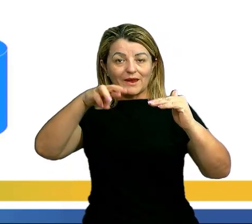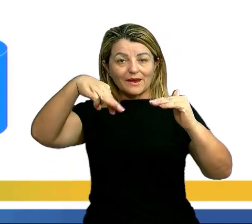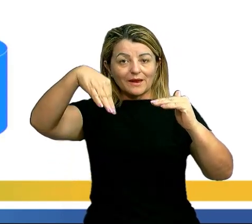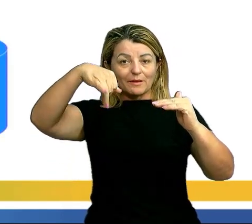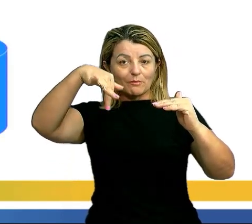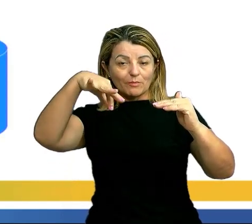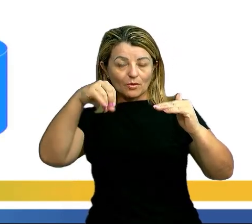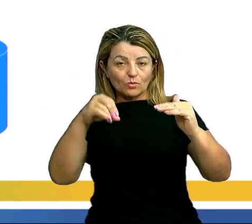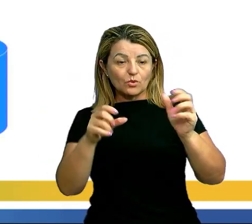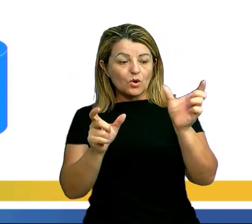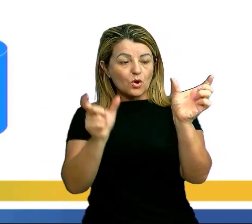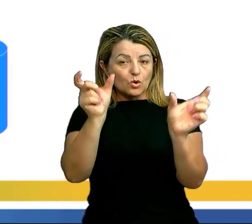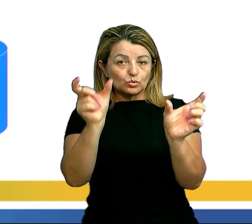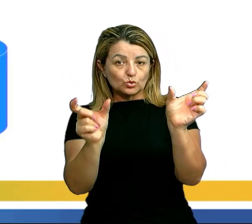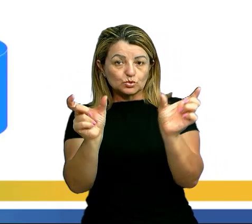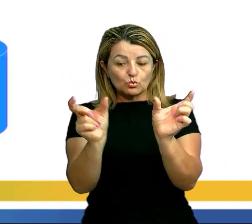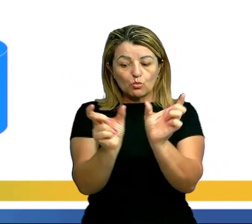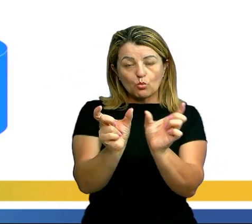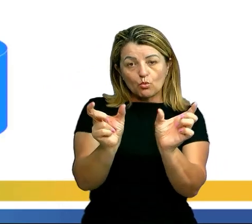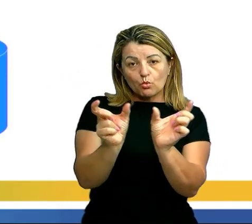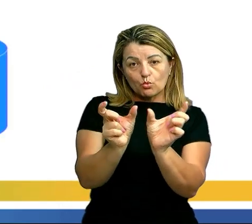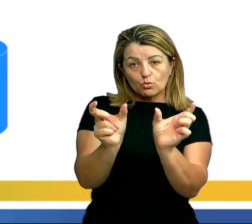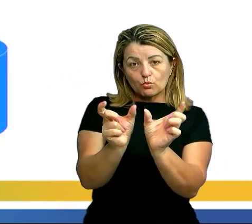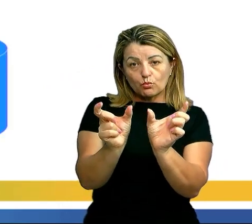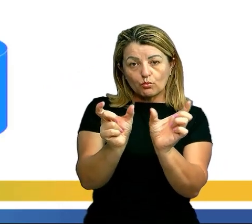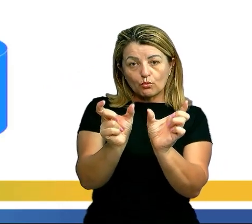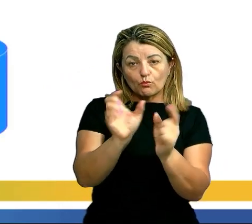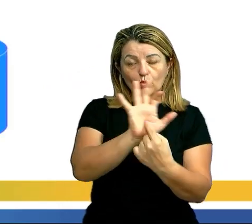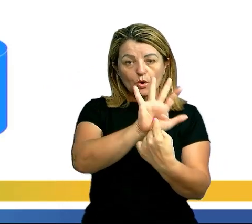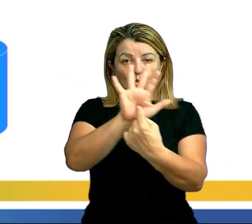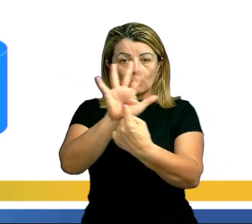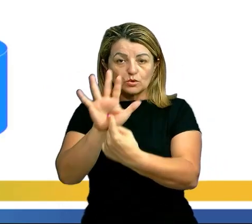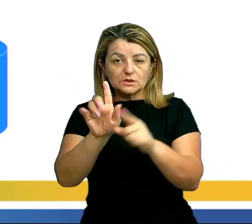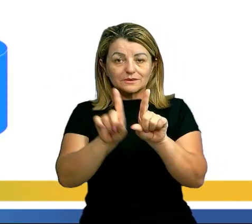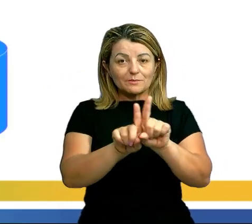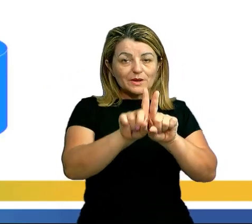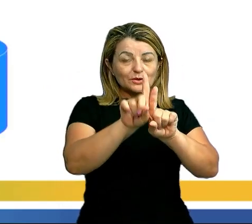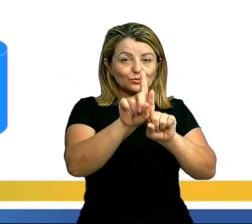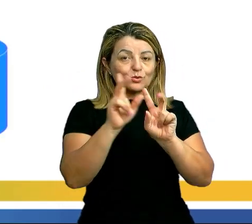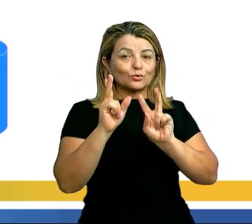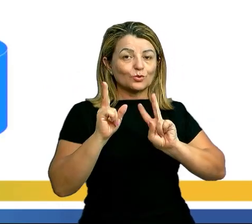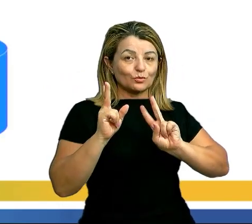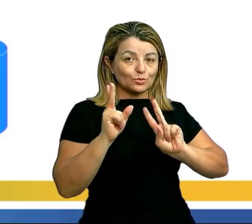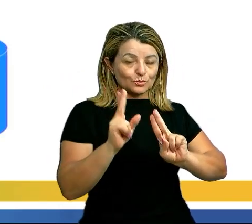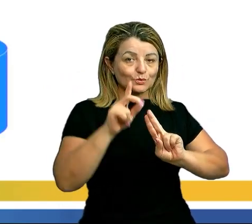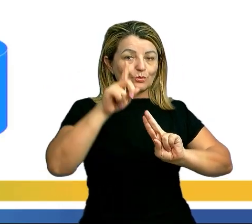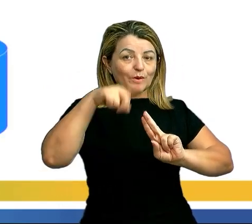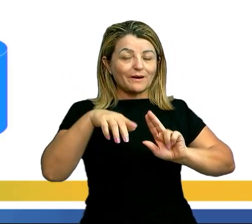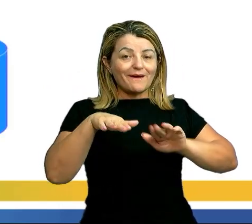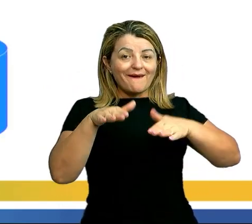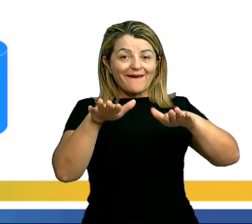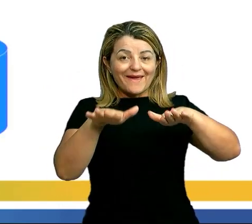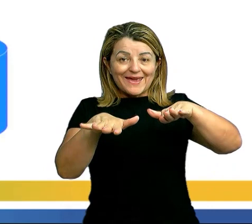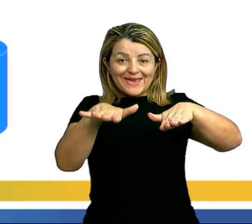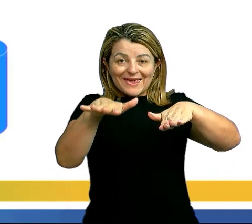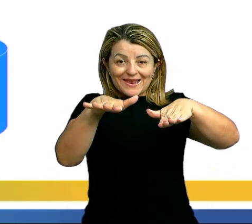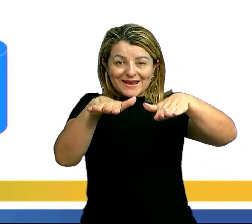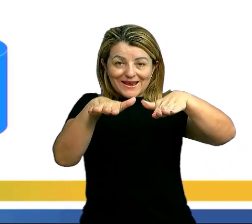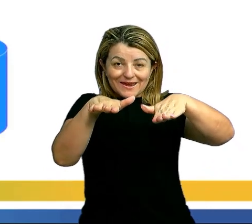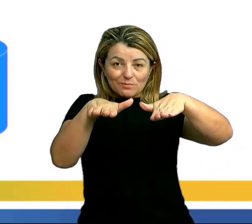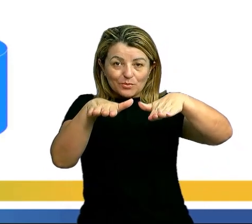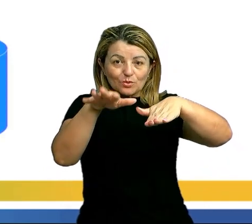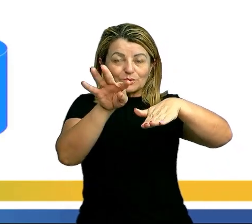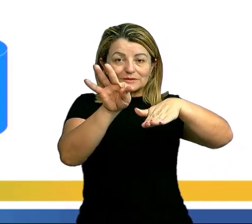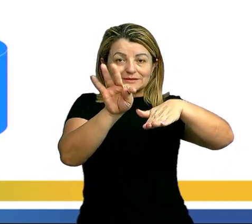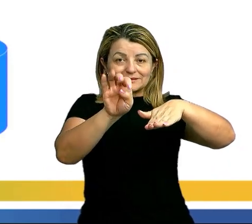outro, após um certo tempo, eles irão apresentar uma temperatura em comum, denominado assim de equilíbrio térmico. Ou seja, se